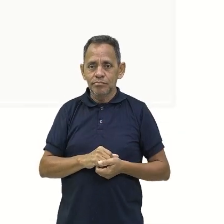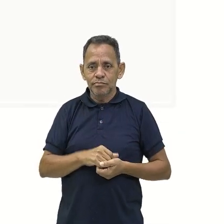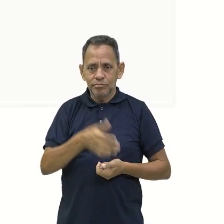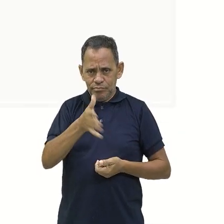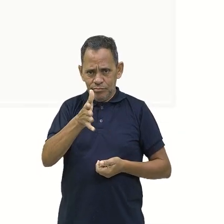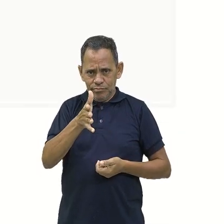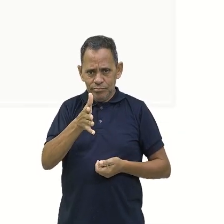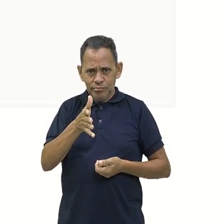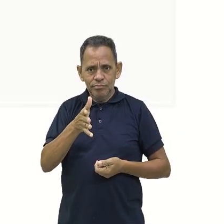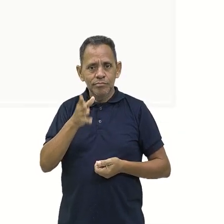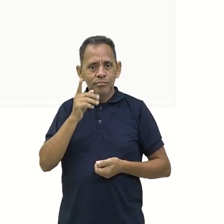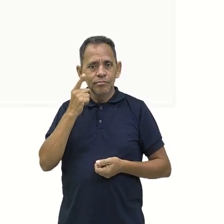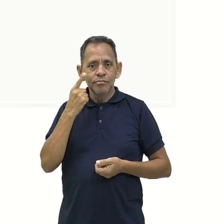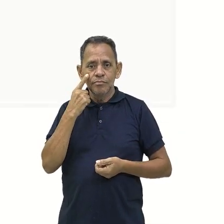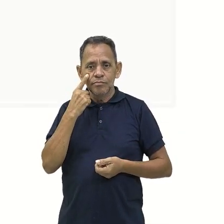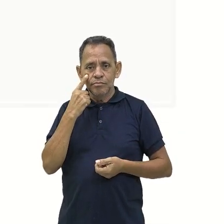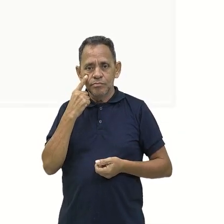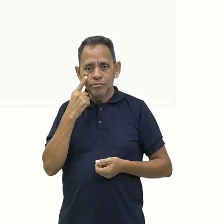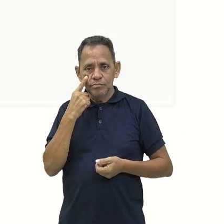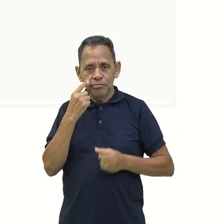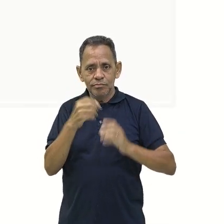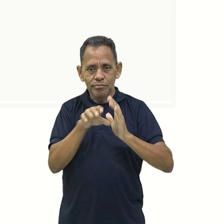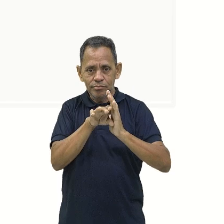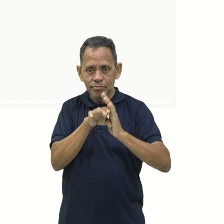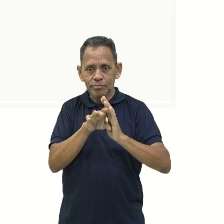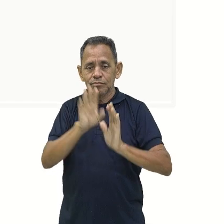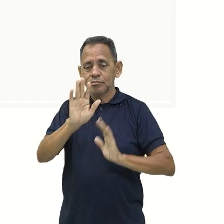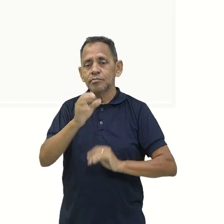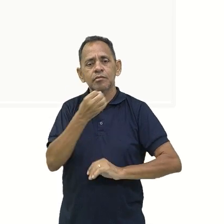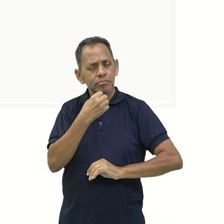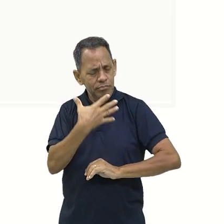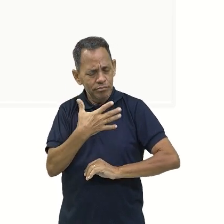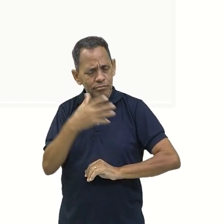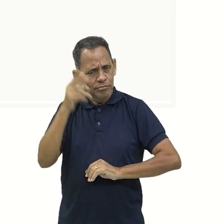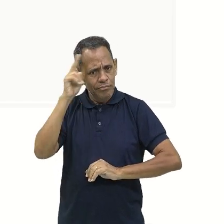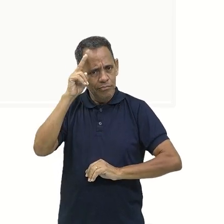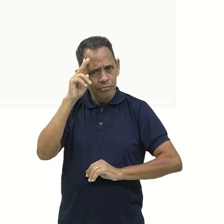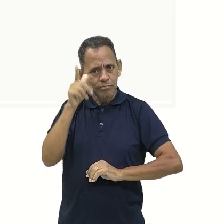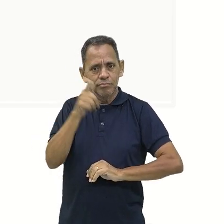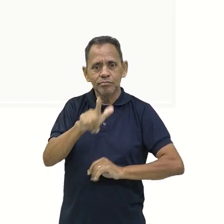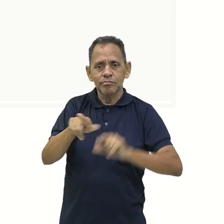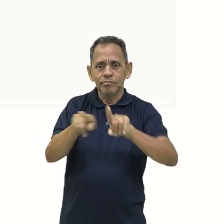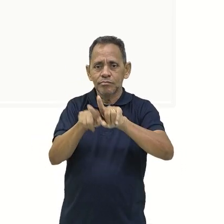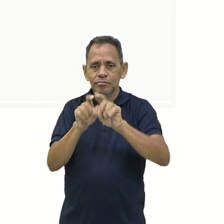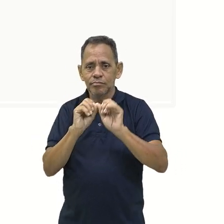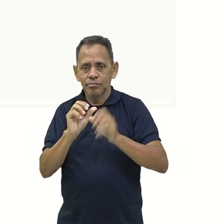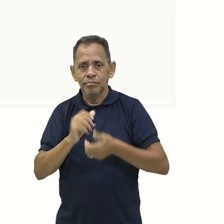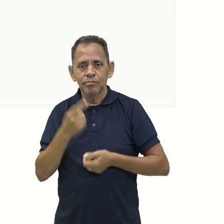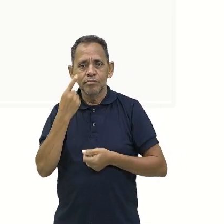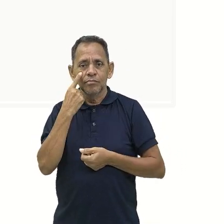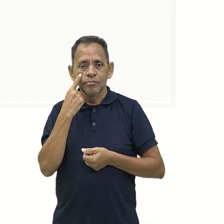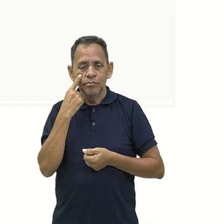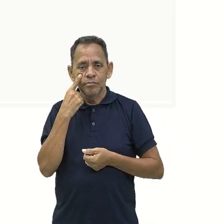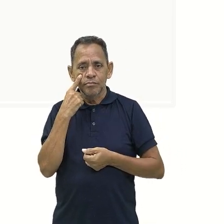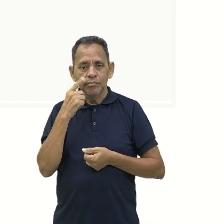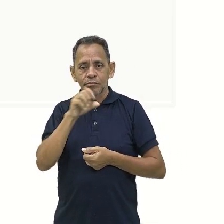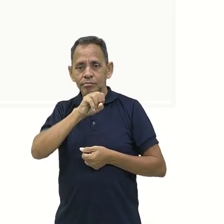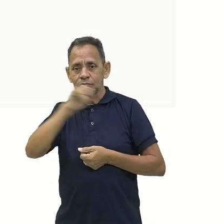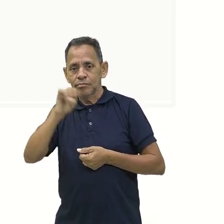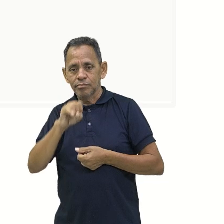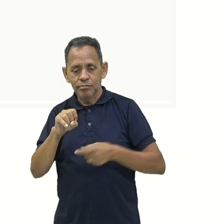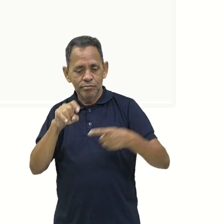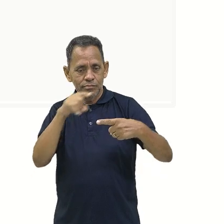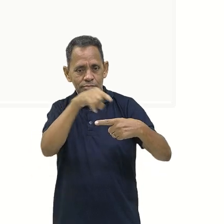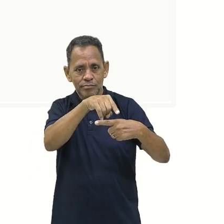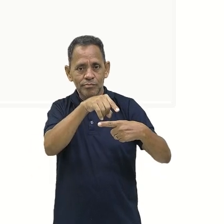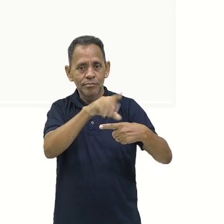bom, ou melhor, sempre é bom relembrar, tá? Veja, se de cada